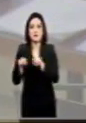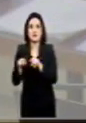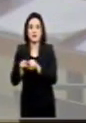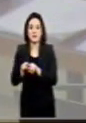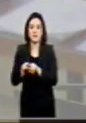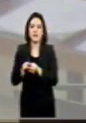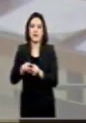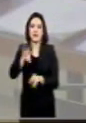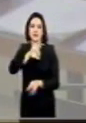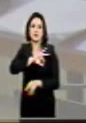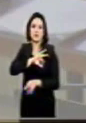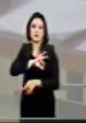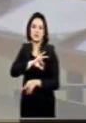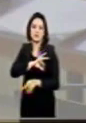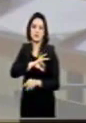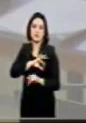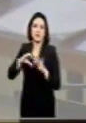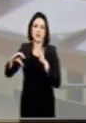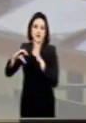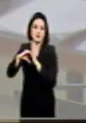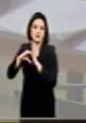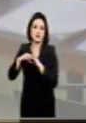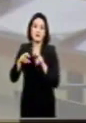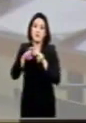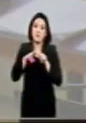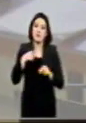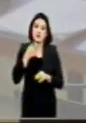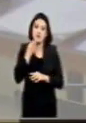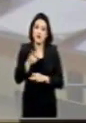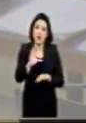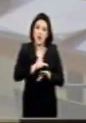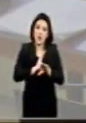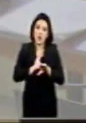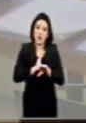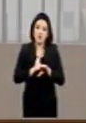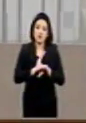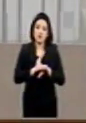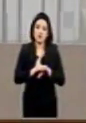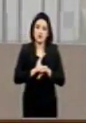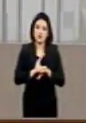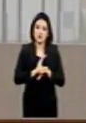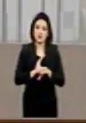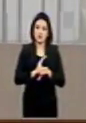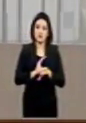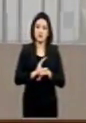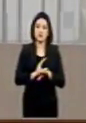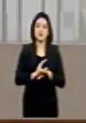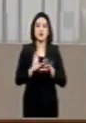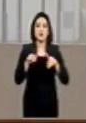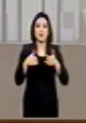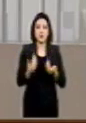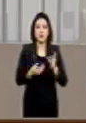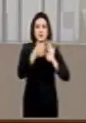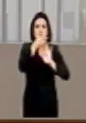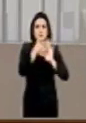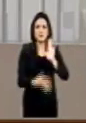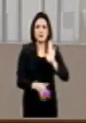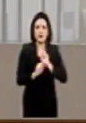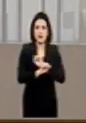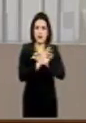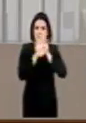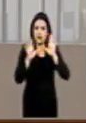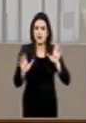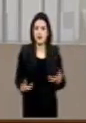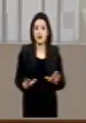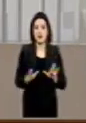mandato eletivo. Por isso digo que a Constituição, ao disciplinar as imunidades e prerrogativas dos parlamentares,